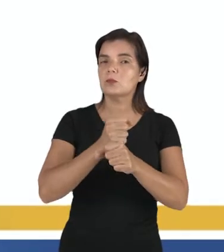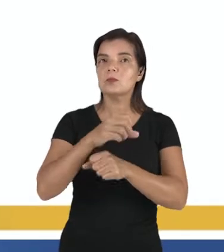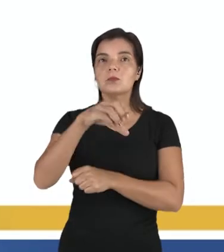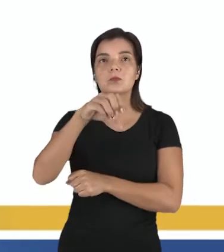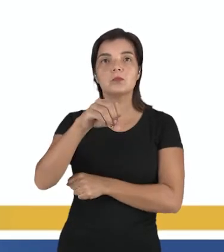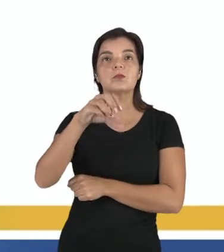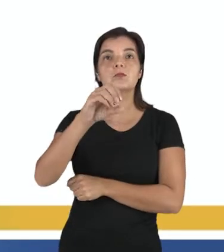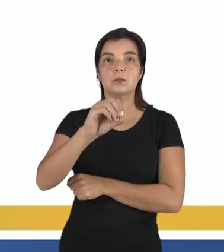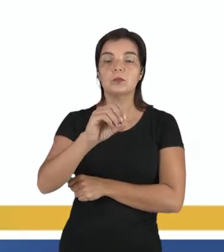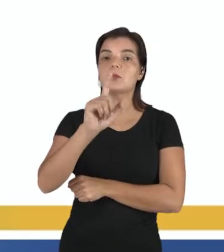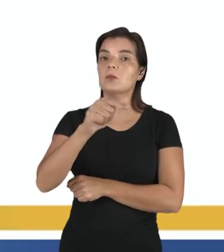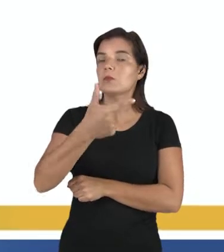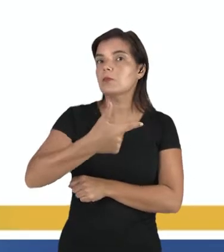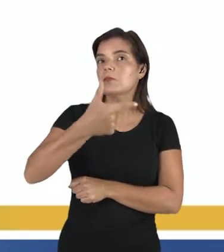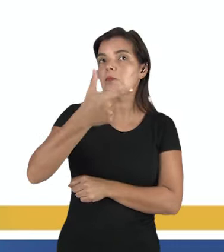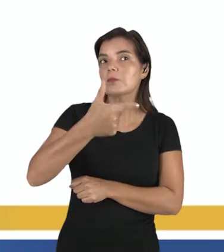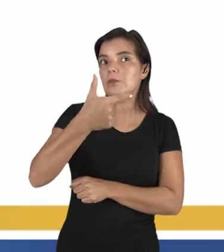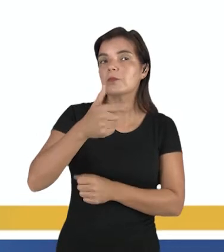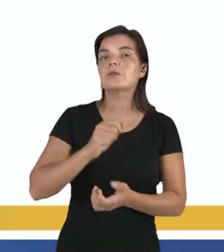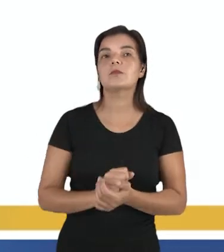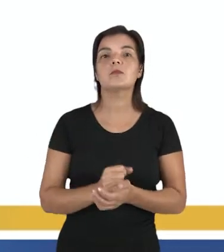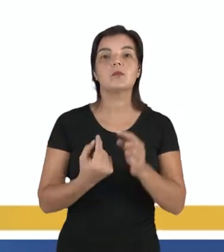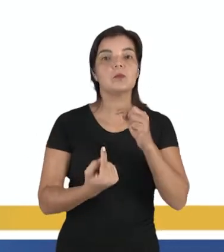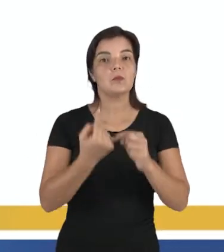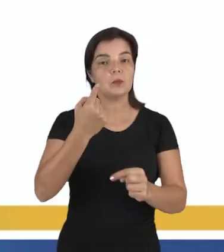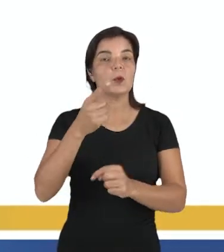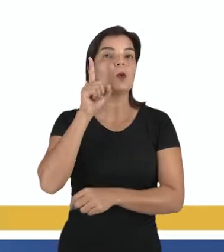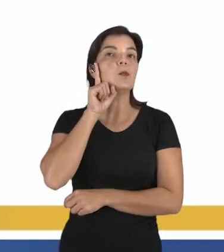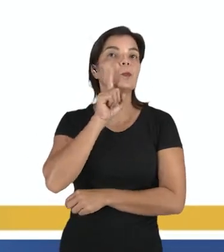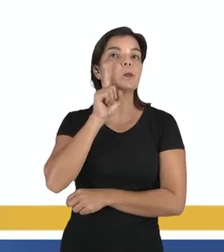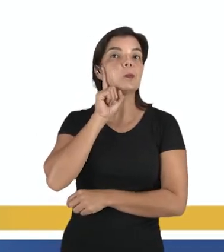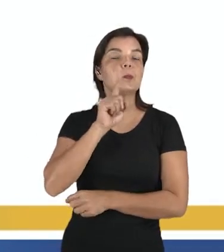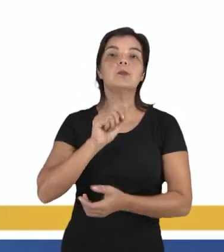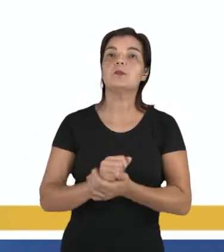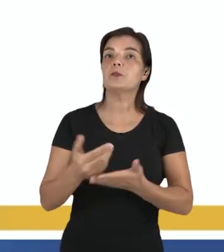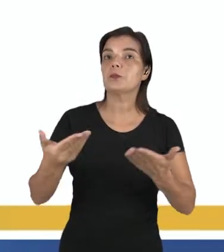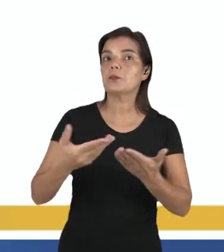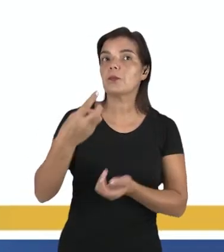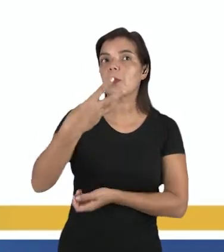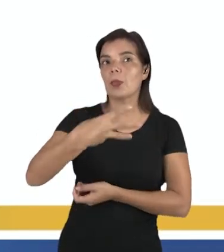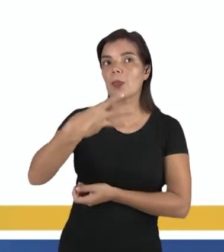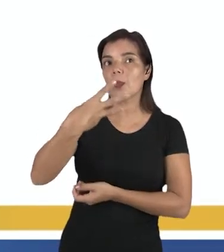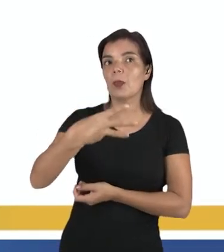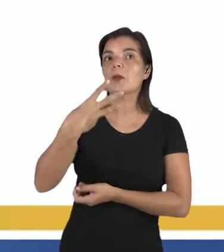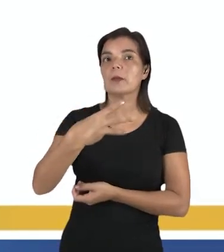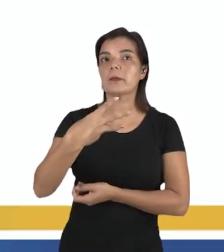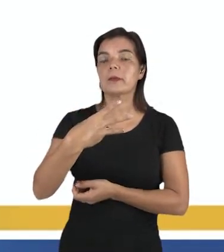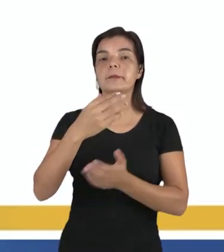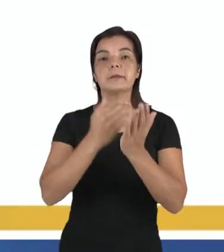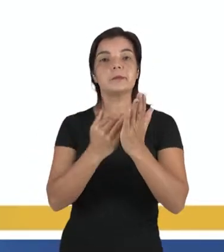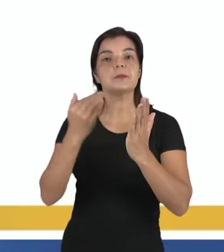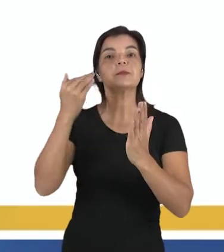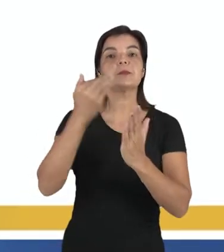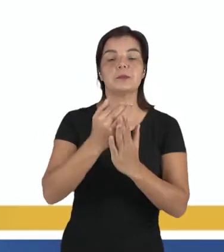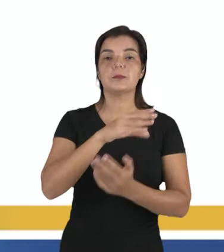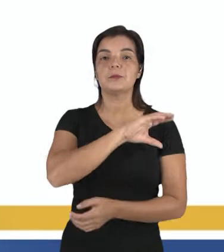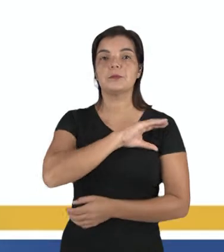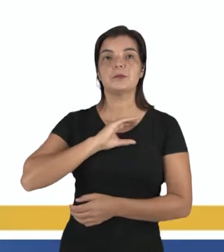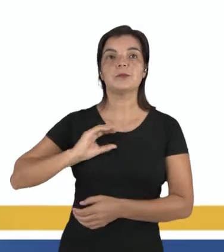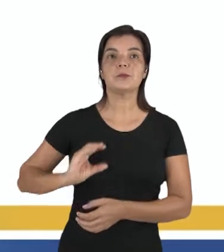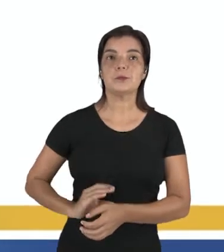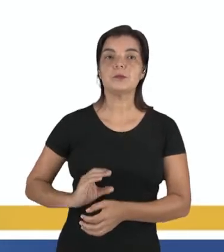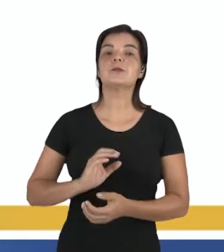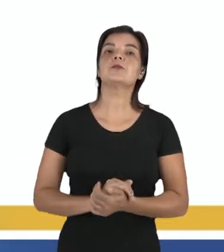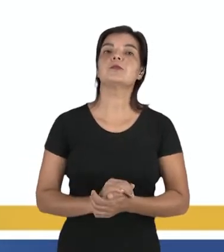anos 90 era a segunda, atrás somente dos Estados Unidos. Hoje, em terceiro lugar, foi ultrapassado